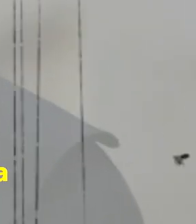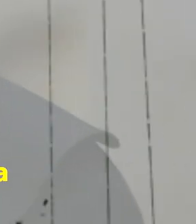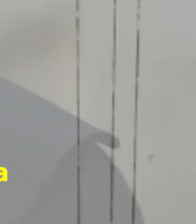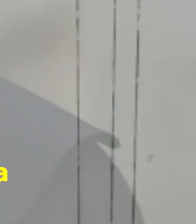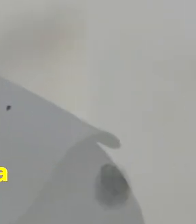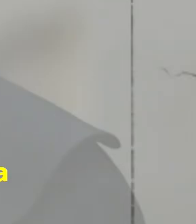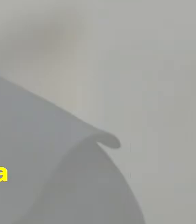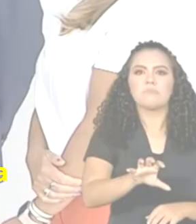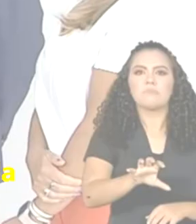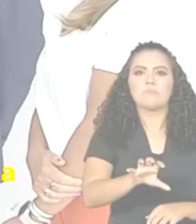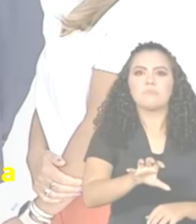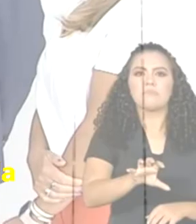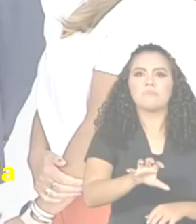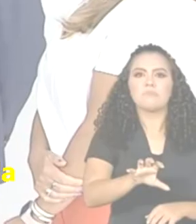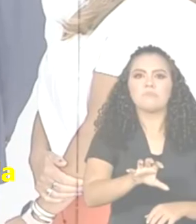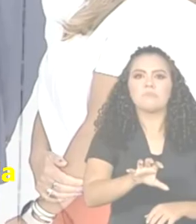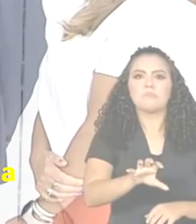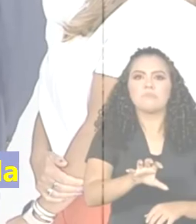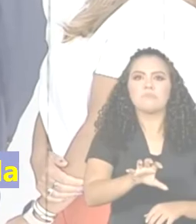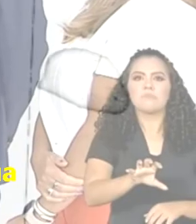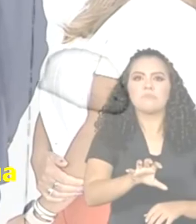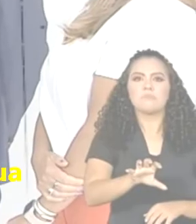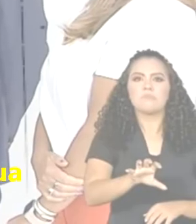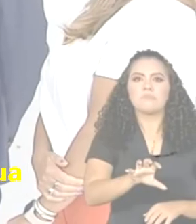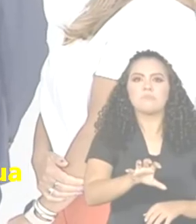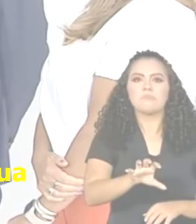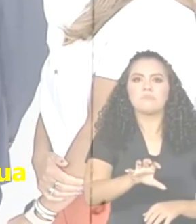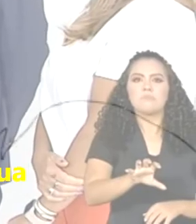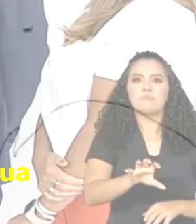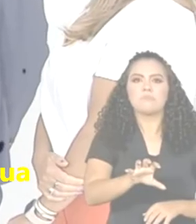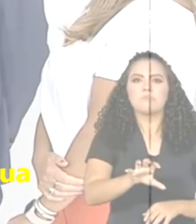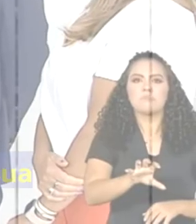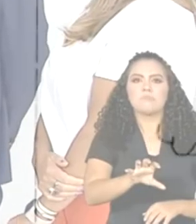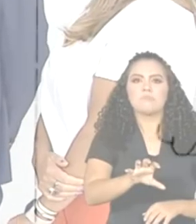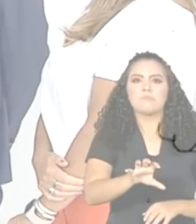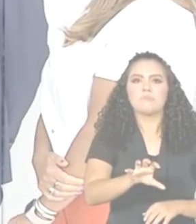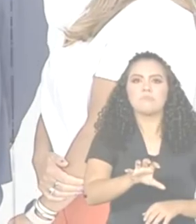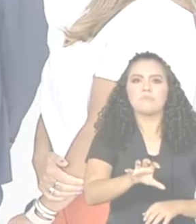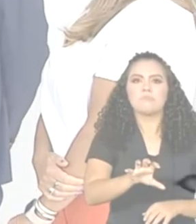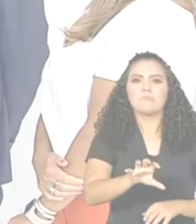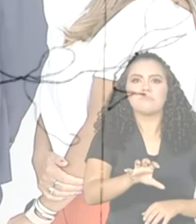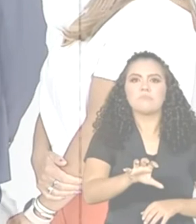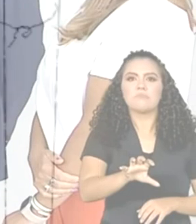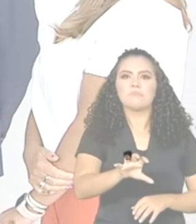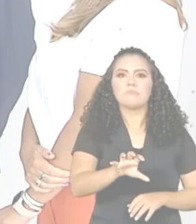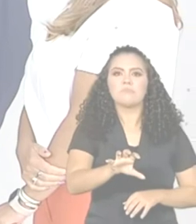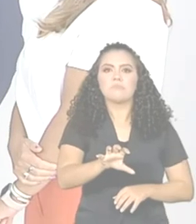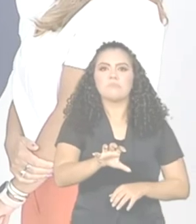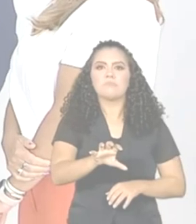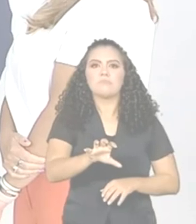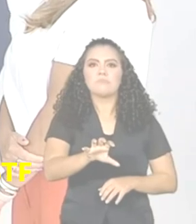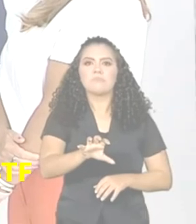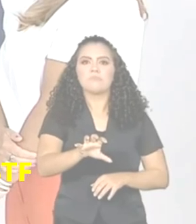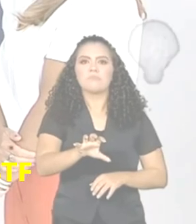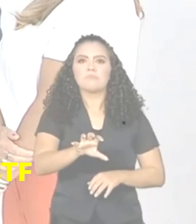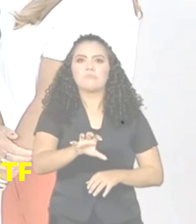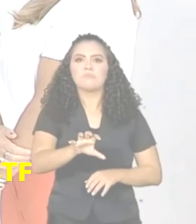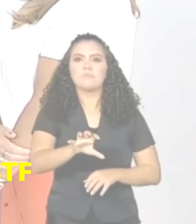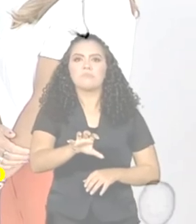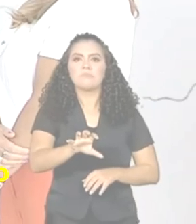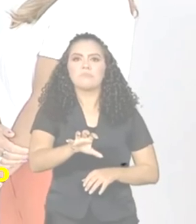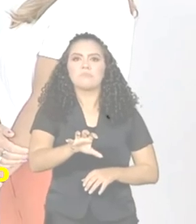no ministério. Lewandowski se tornou ministro do STF em março de 2006 e se aposentou em